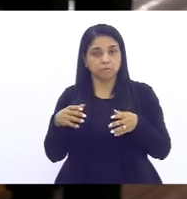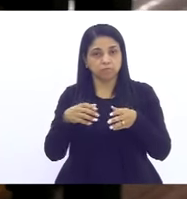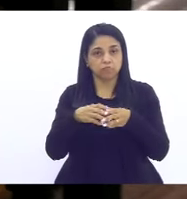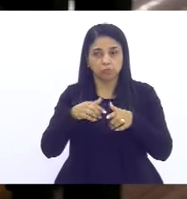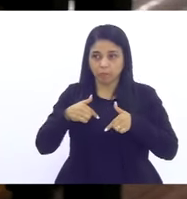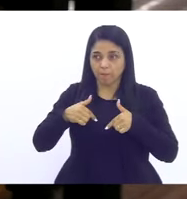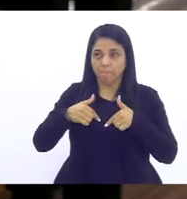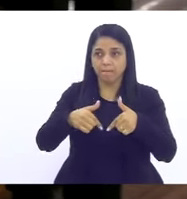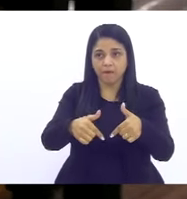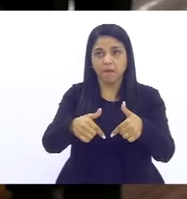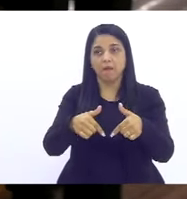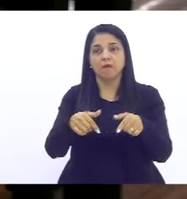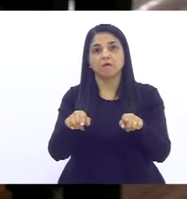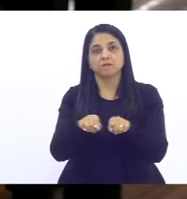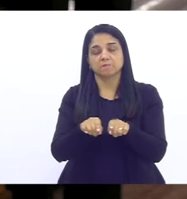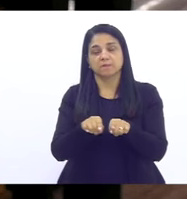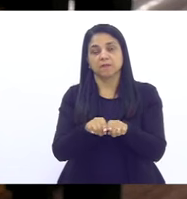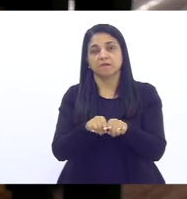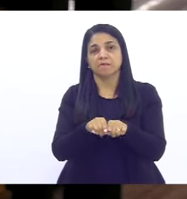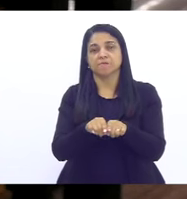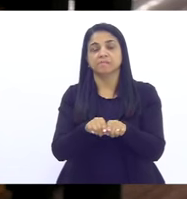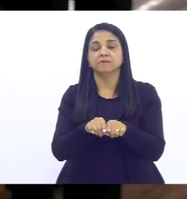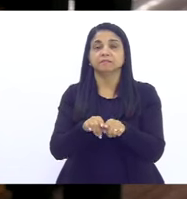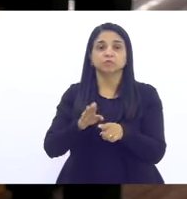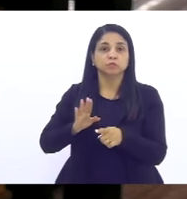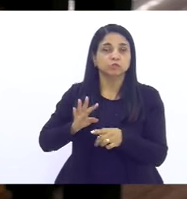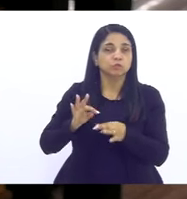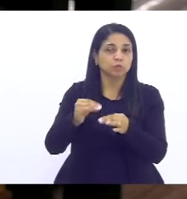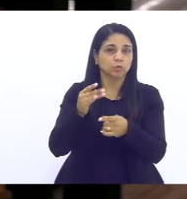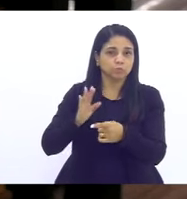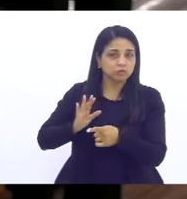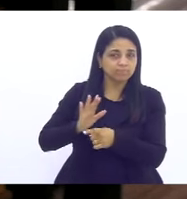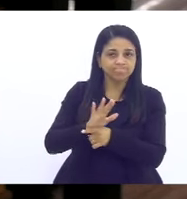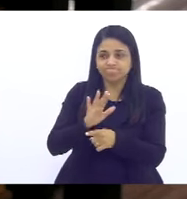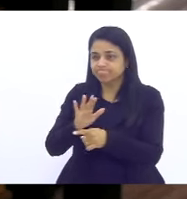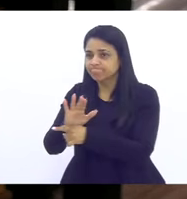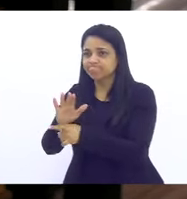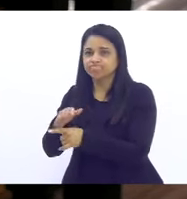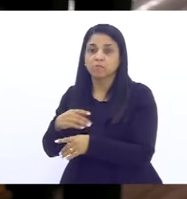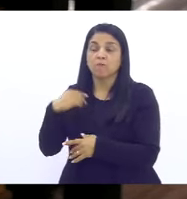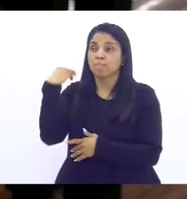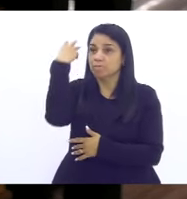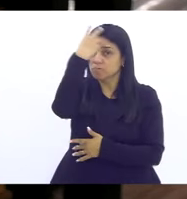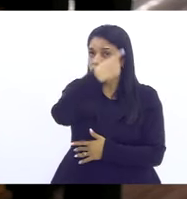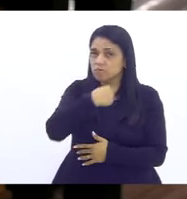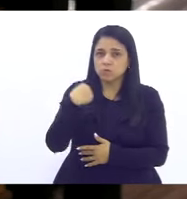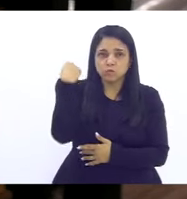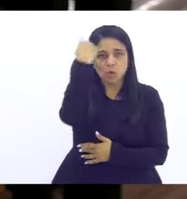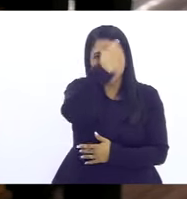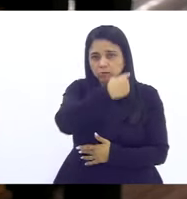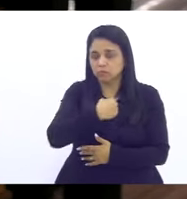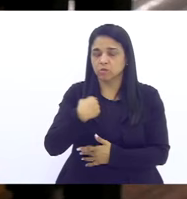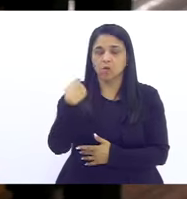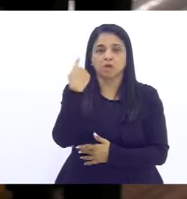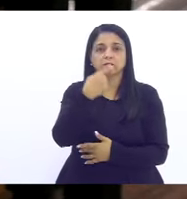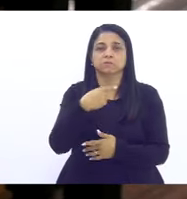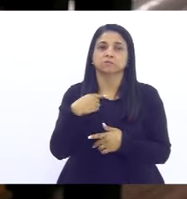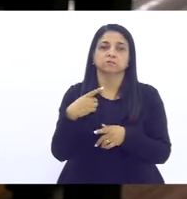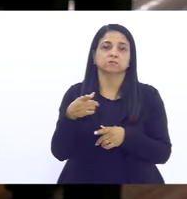campo, como fizemos, né? Os nossos colaboradores trabalharam incansavelmente, 24 horas por dia, eu,